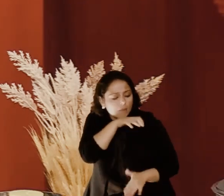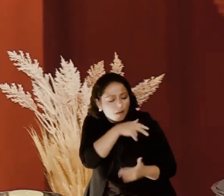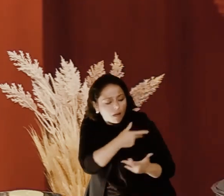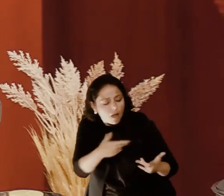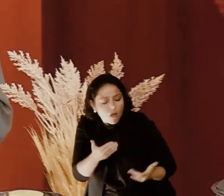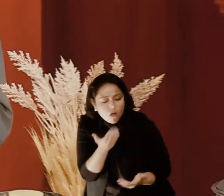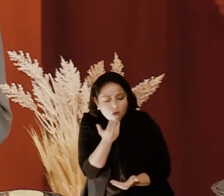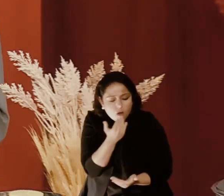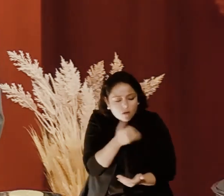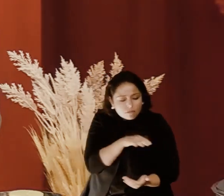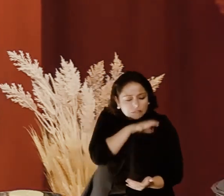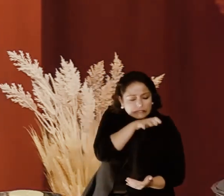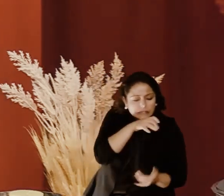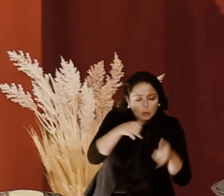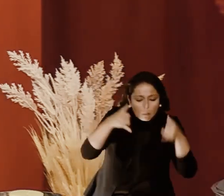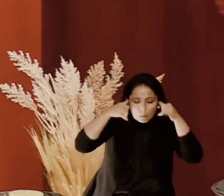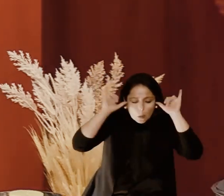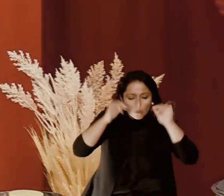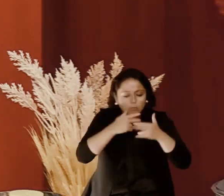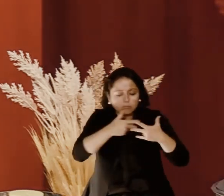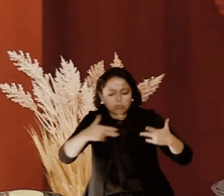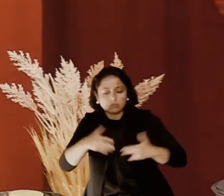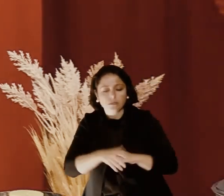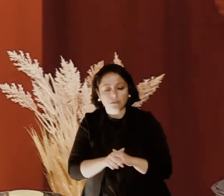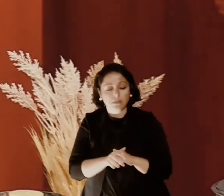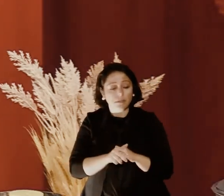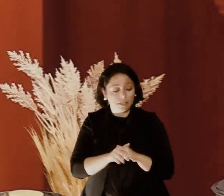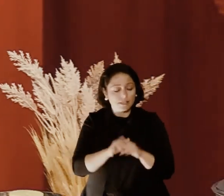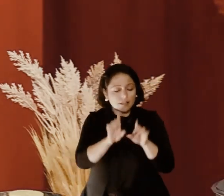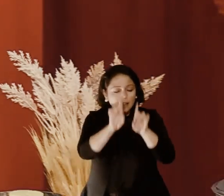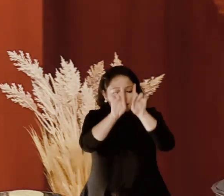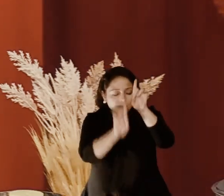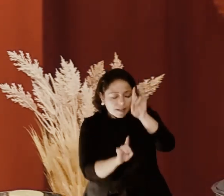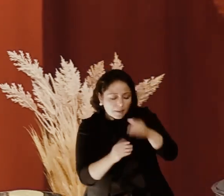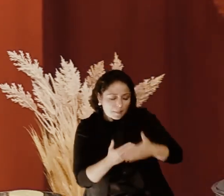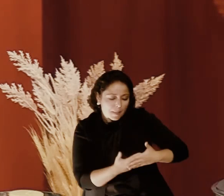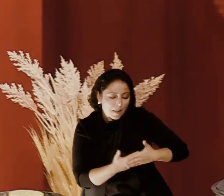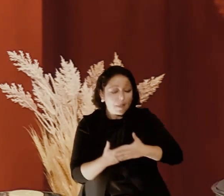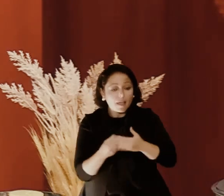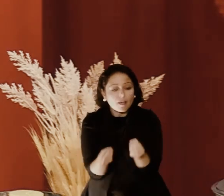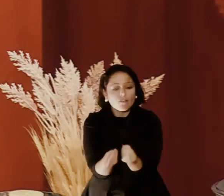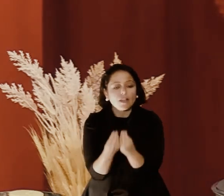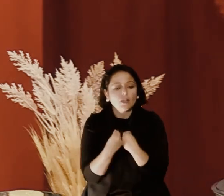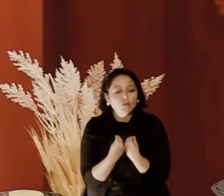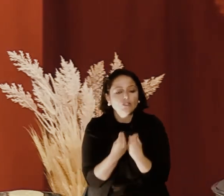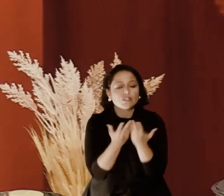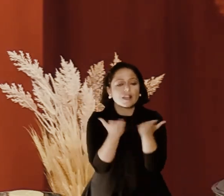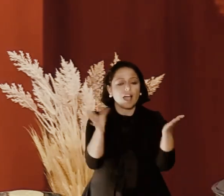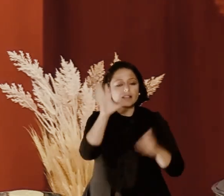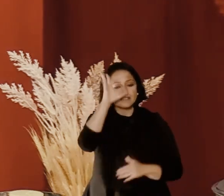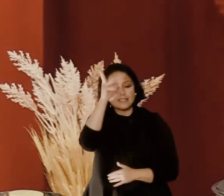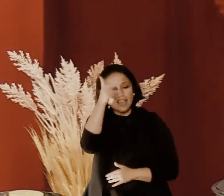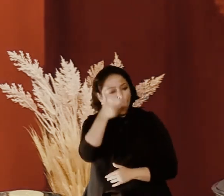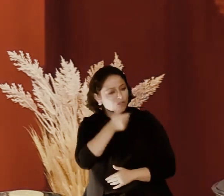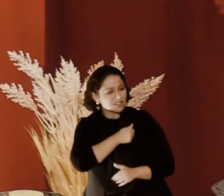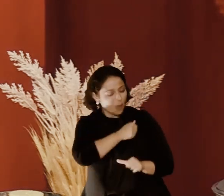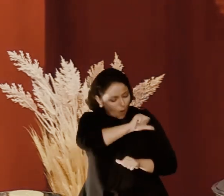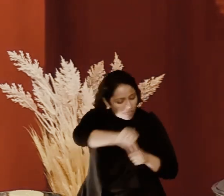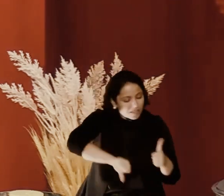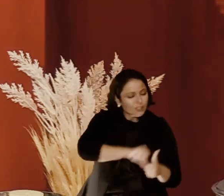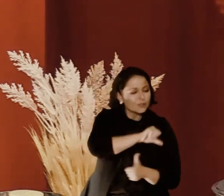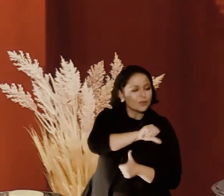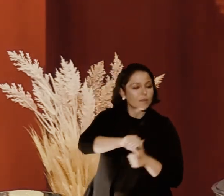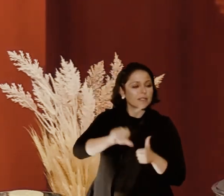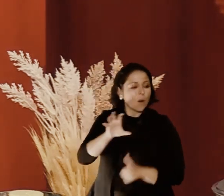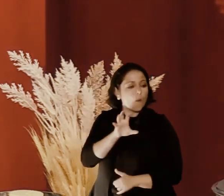comiam, aquele bebê, ele veio realizar a nossa redenção. Que nós então o glorifiquemos